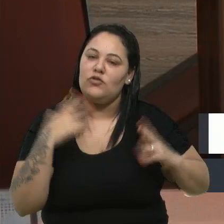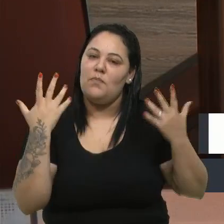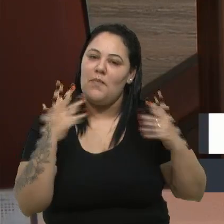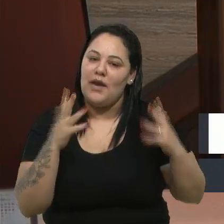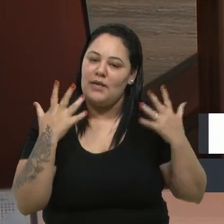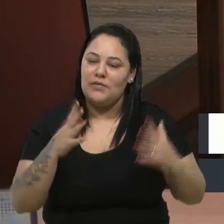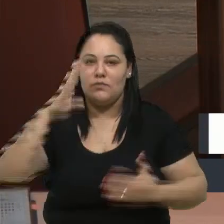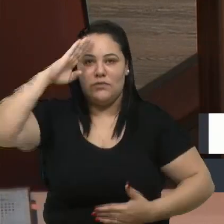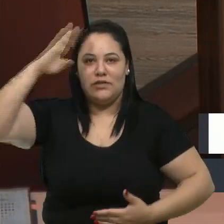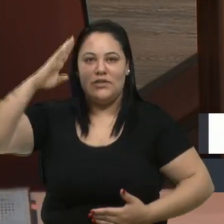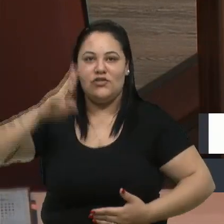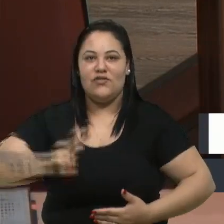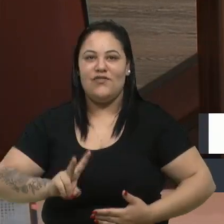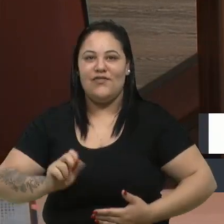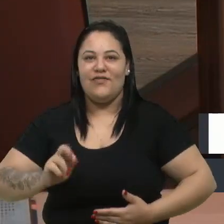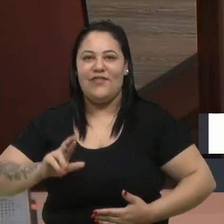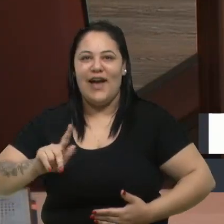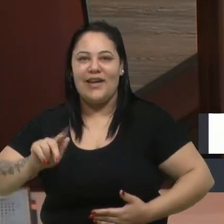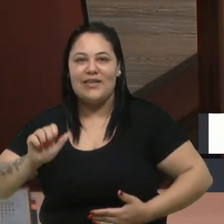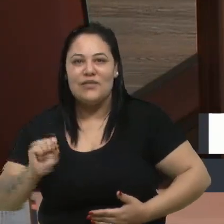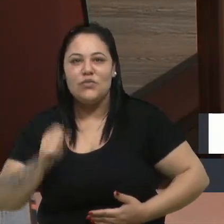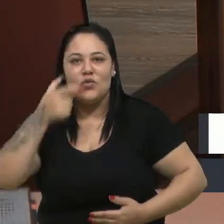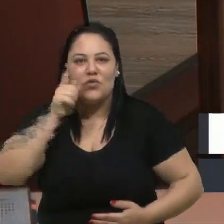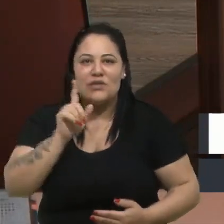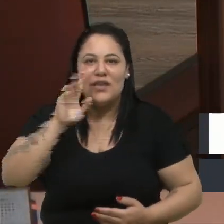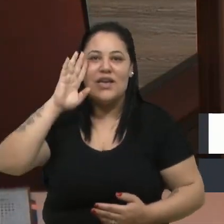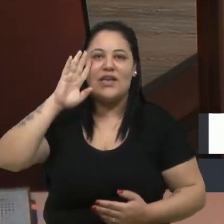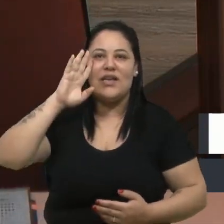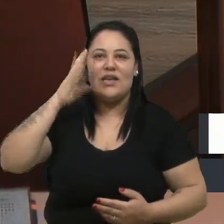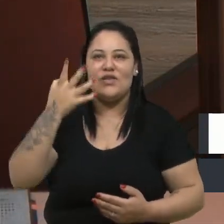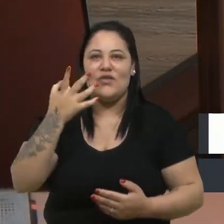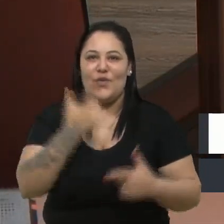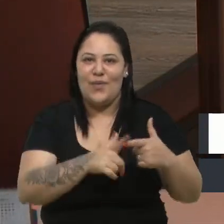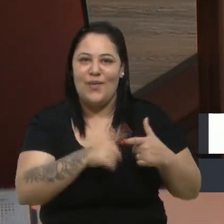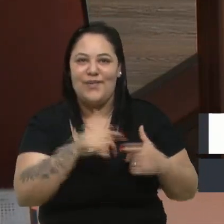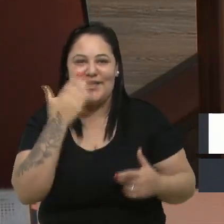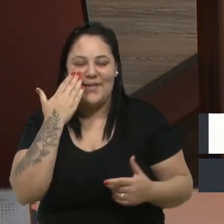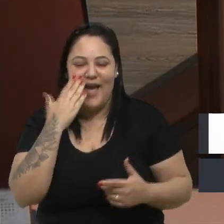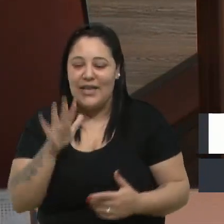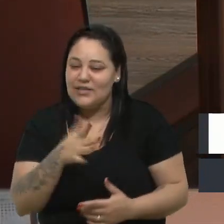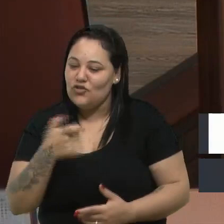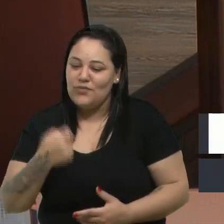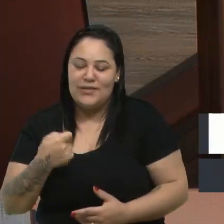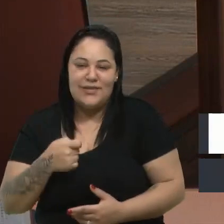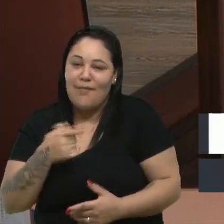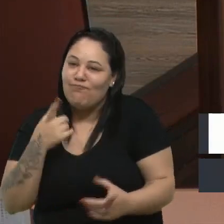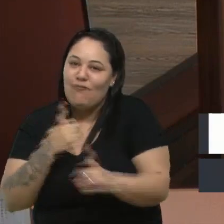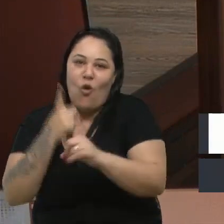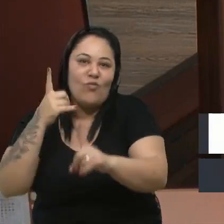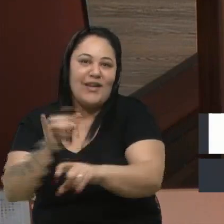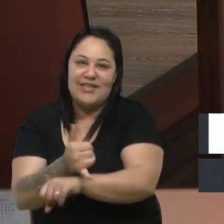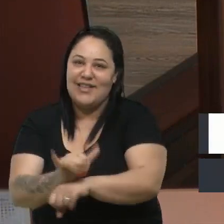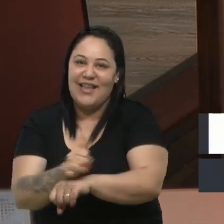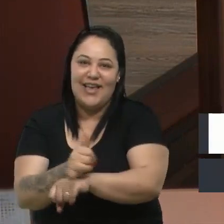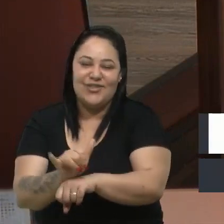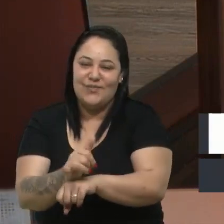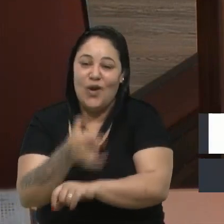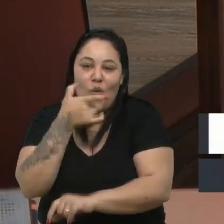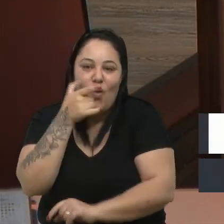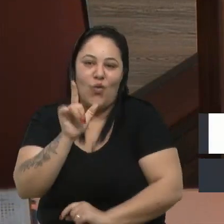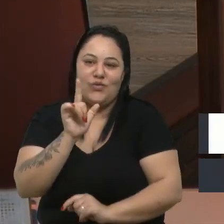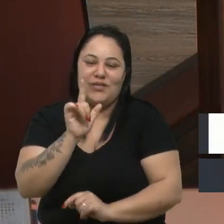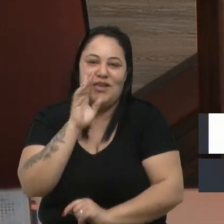decisão. A gente sabe que, às vezes, é preciso fazer mais com menos, né? E a gente tem conseguido evoluir muito